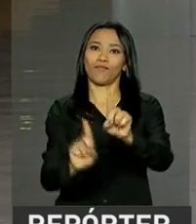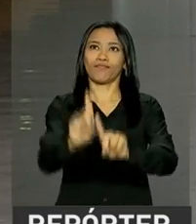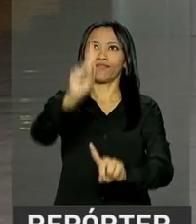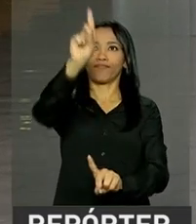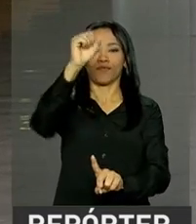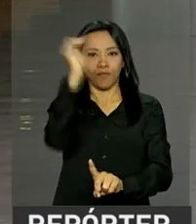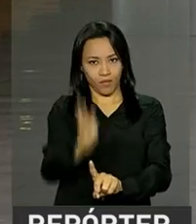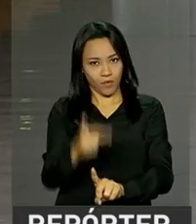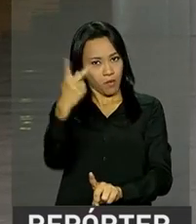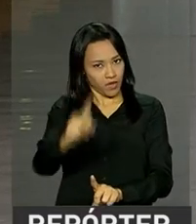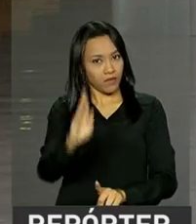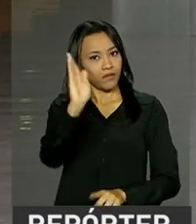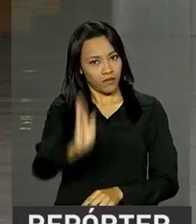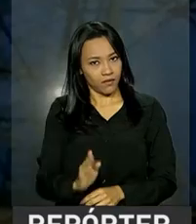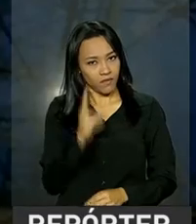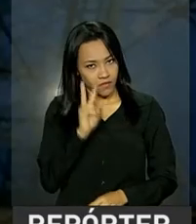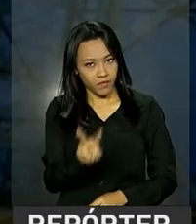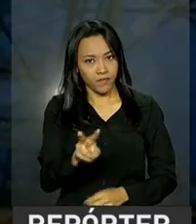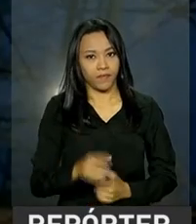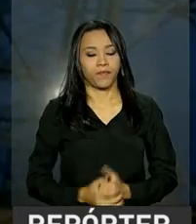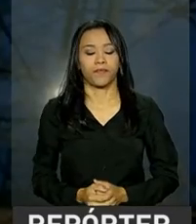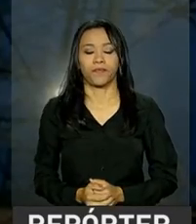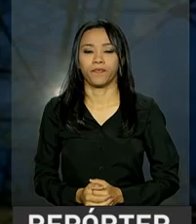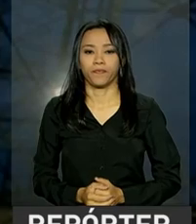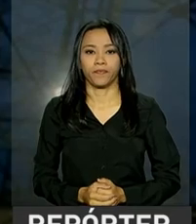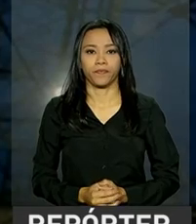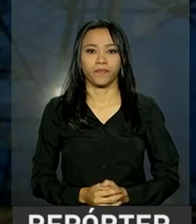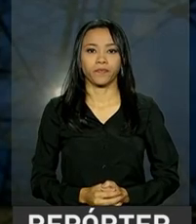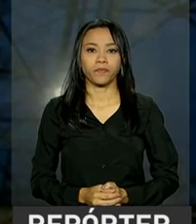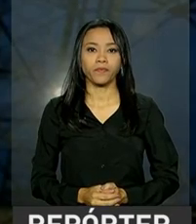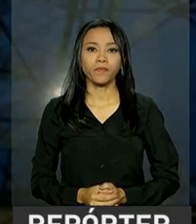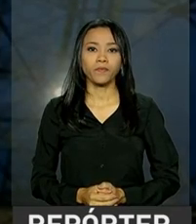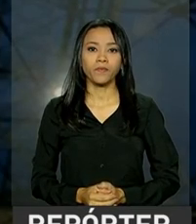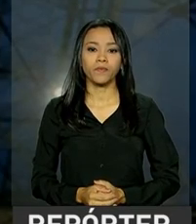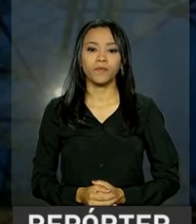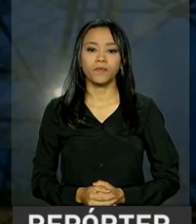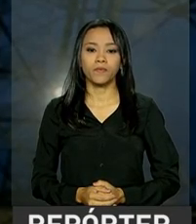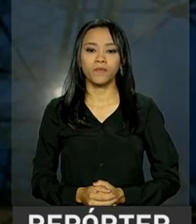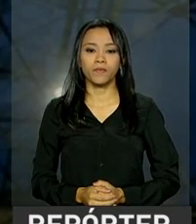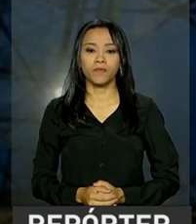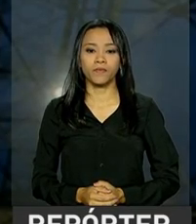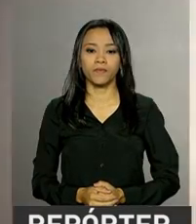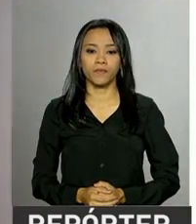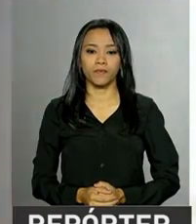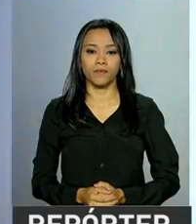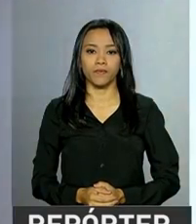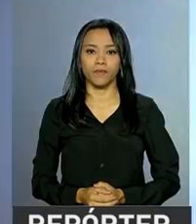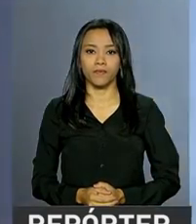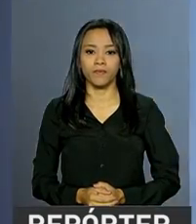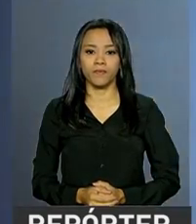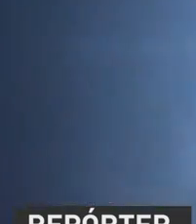brasileiro vamos ver 2 1